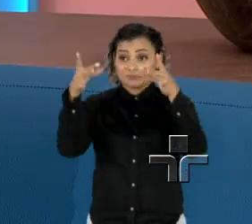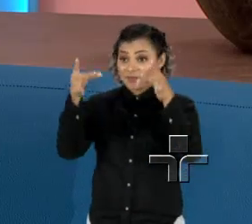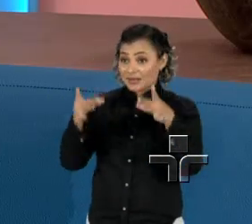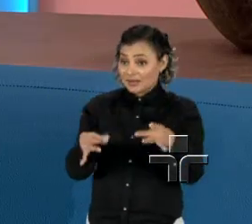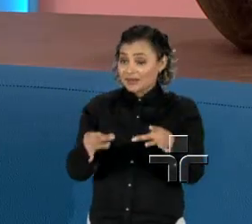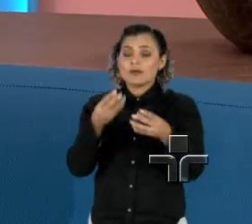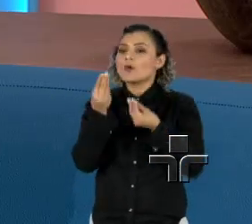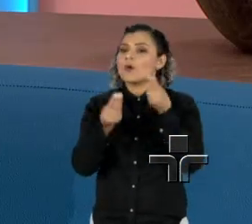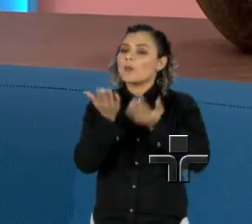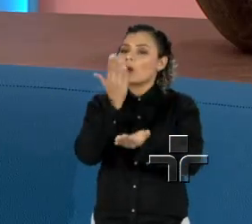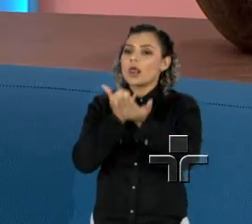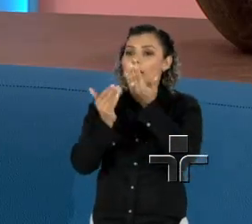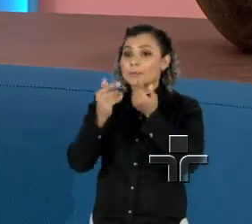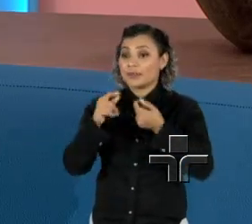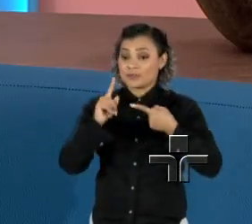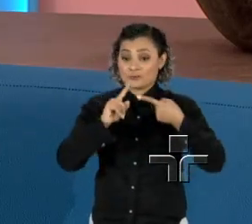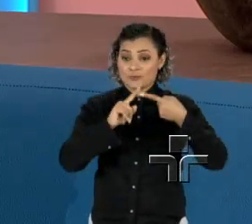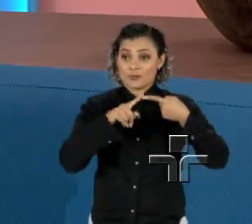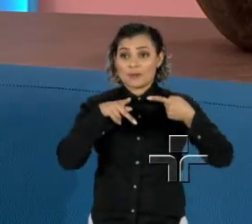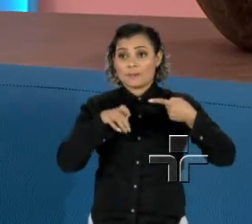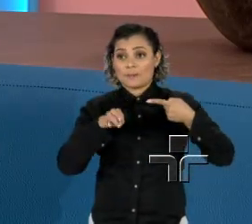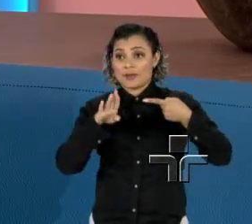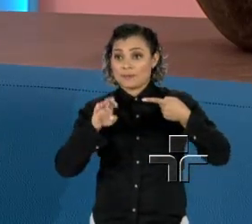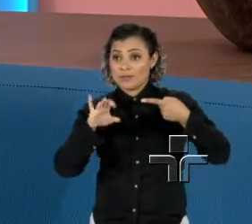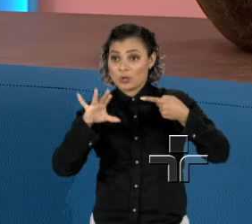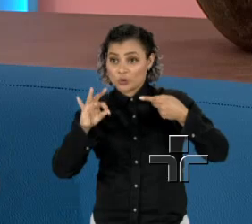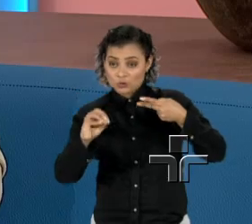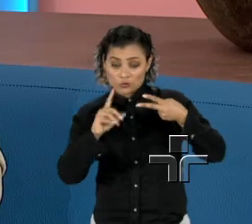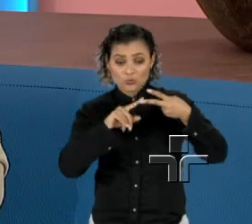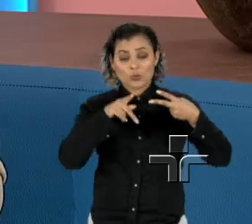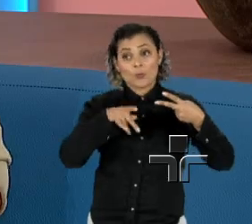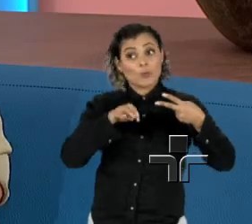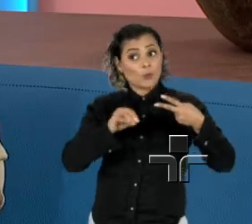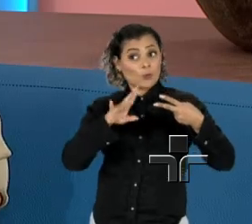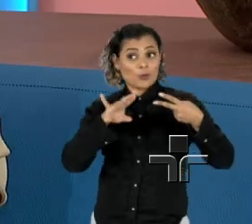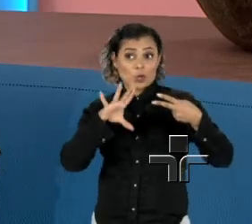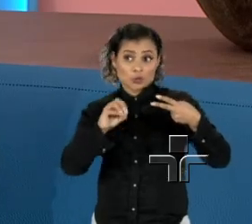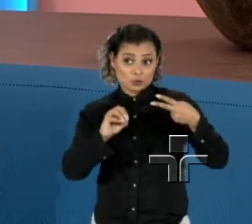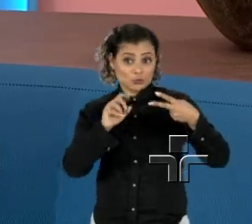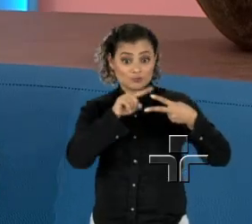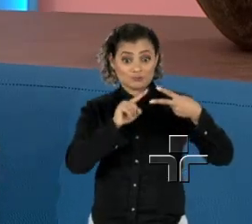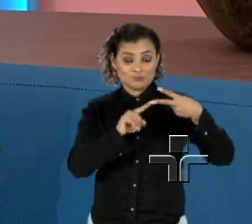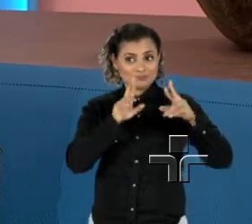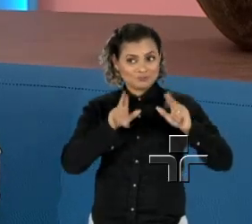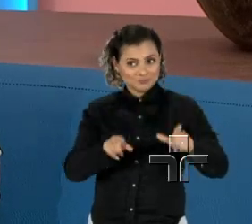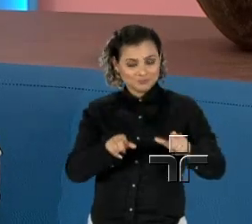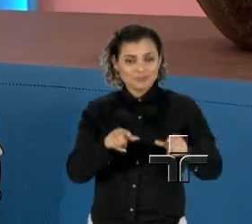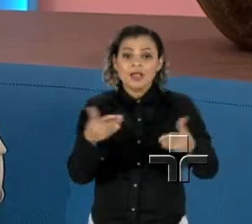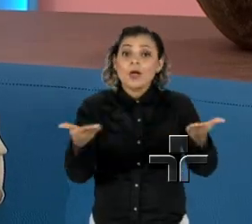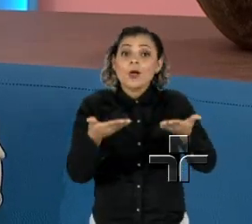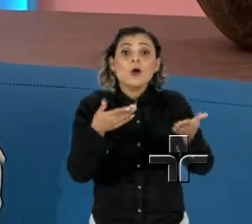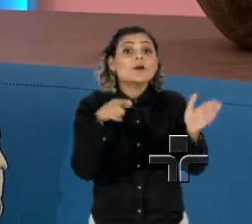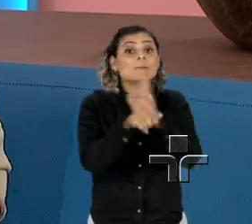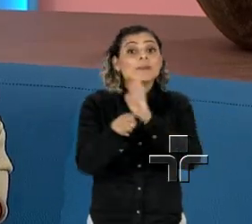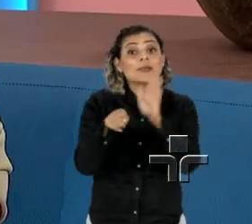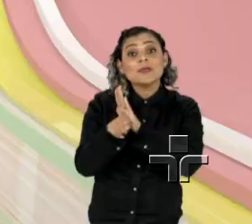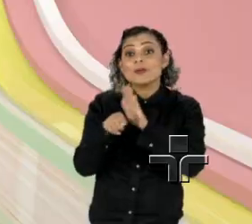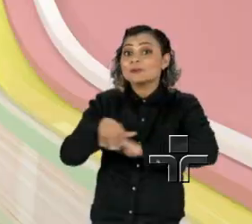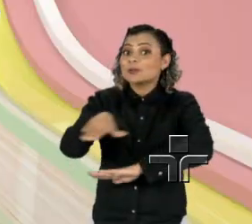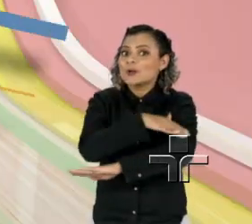quais alimentos são prebióticos e quais são probióticos. E vamos agora para o nosso papo de rua no Papo de